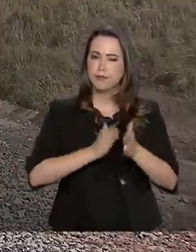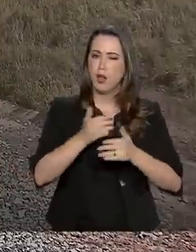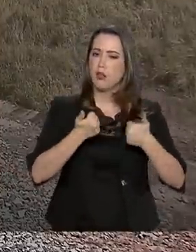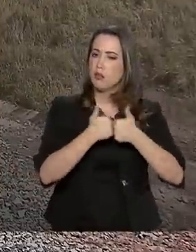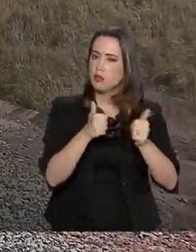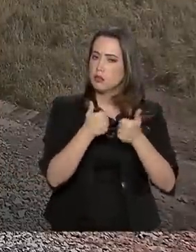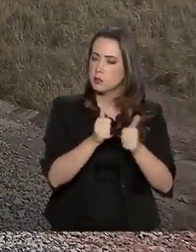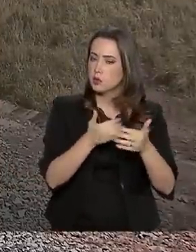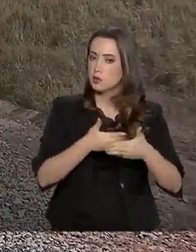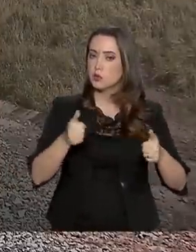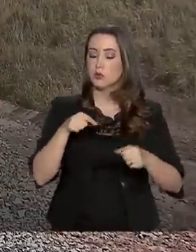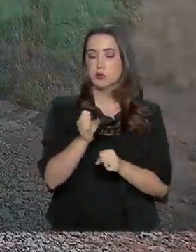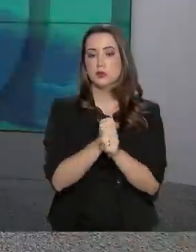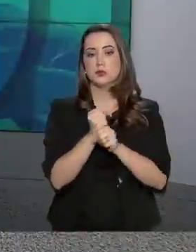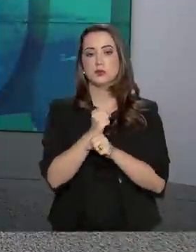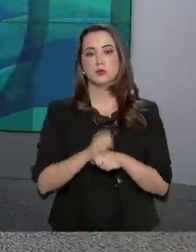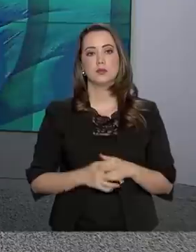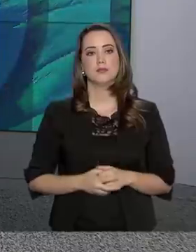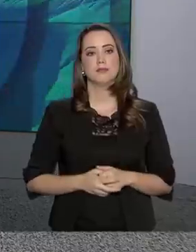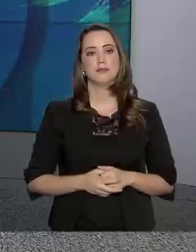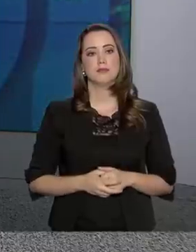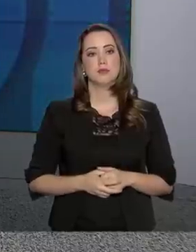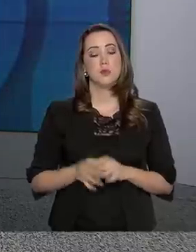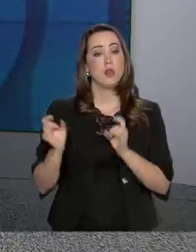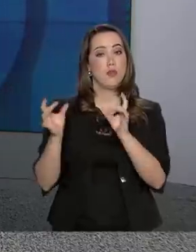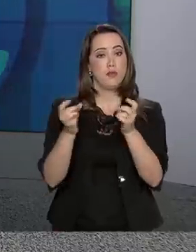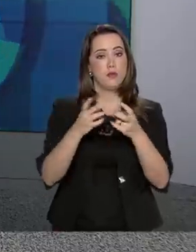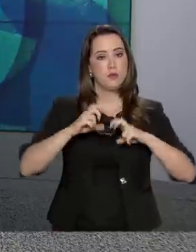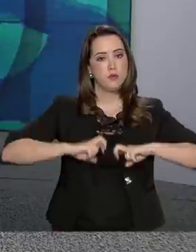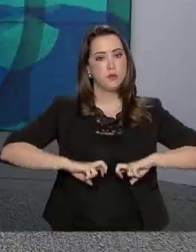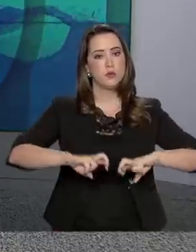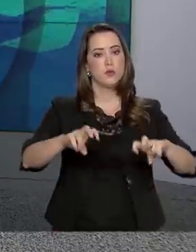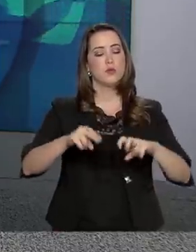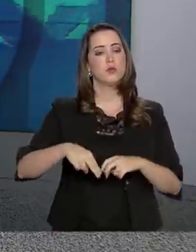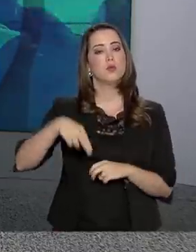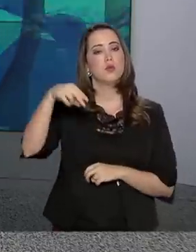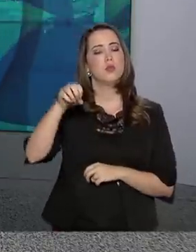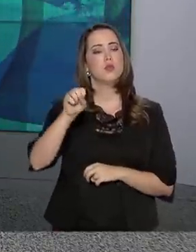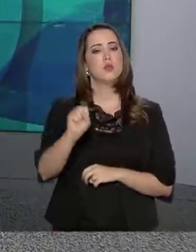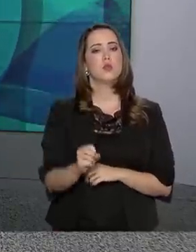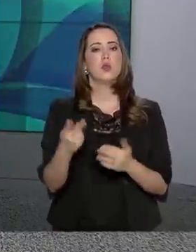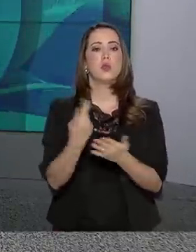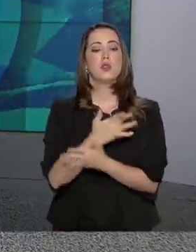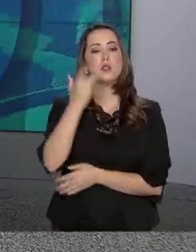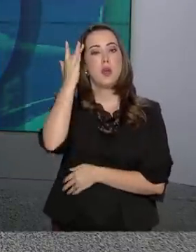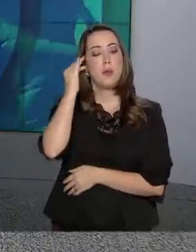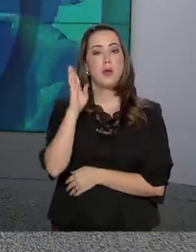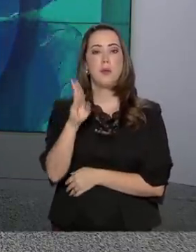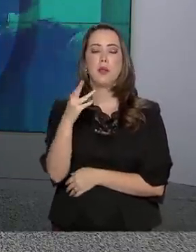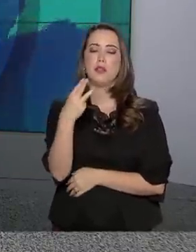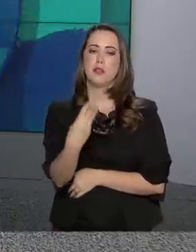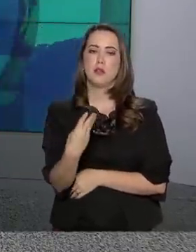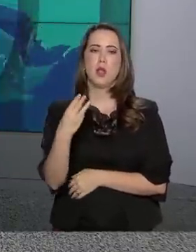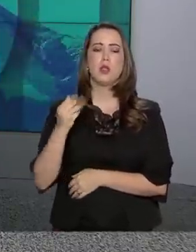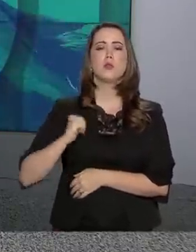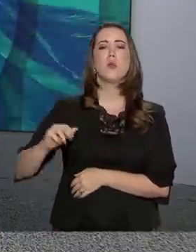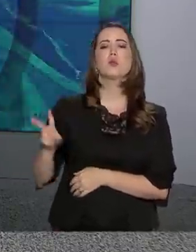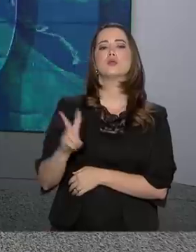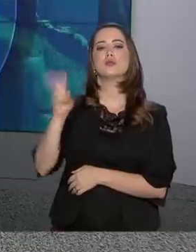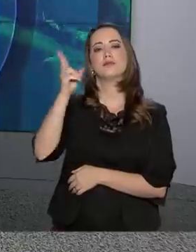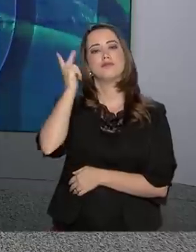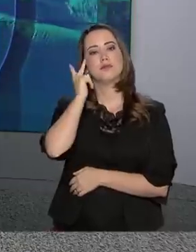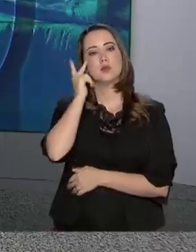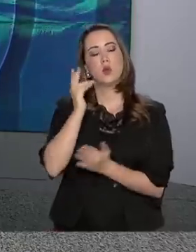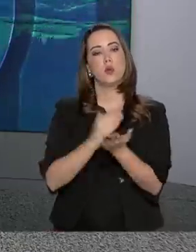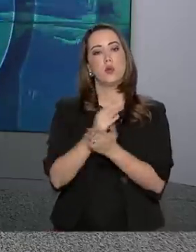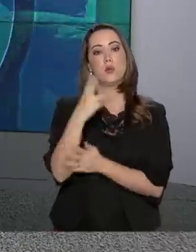logístico ainda este ano. O leilão da Ferrovia Norte-Sul será amanhã na B3, Bolsa de Valores de São Paulo,